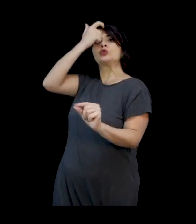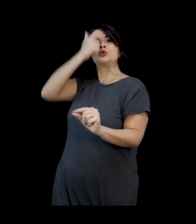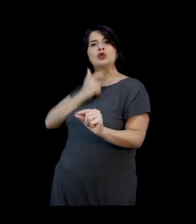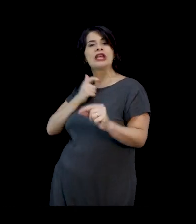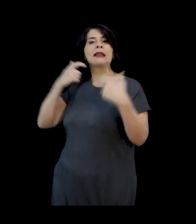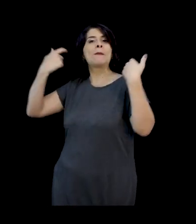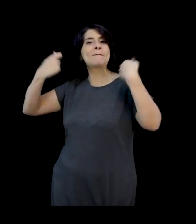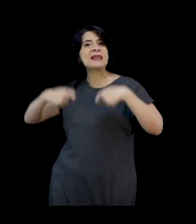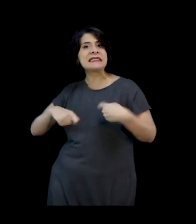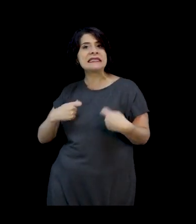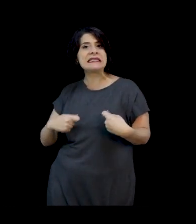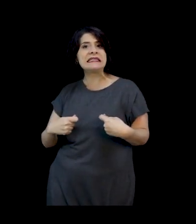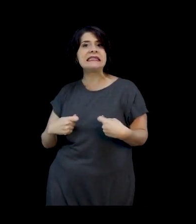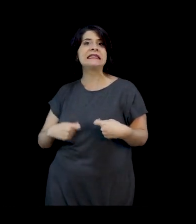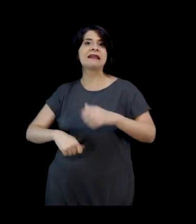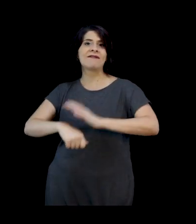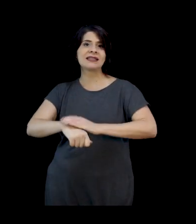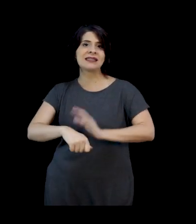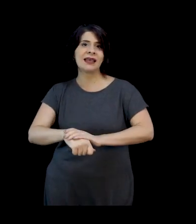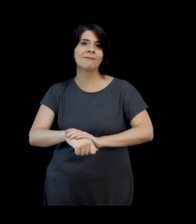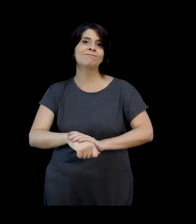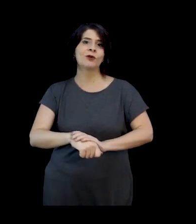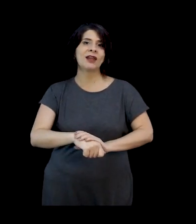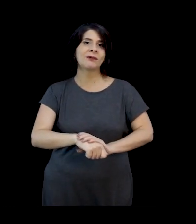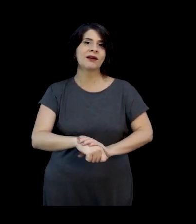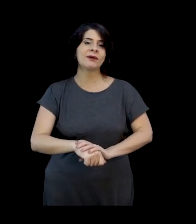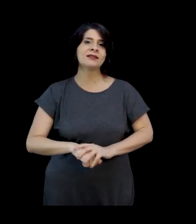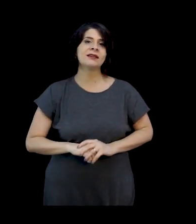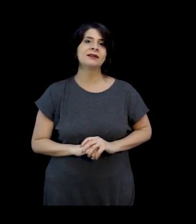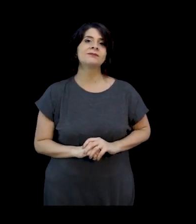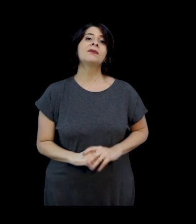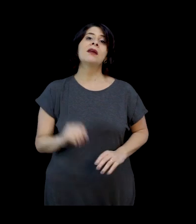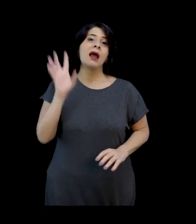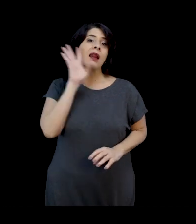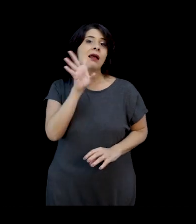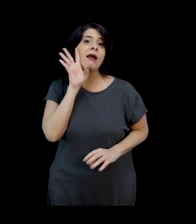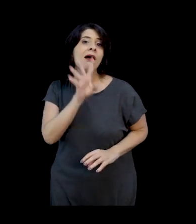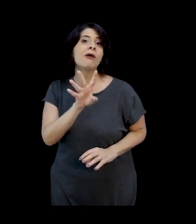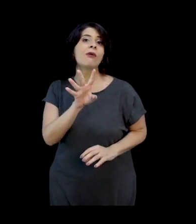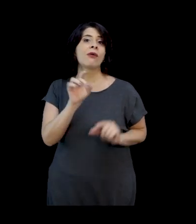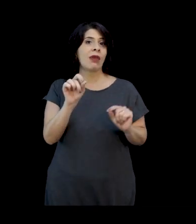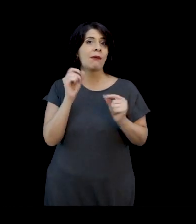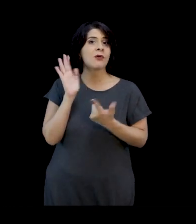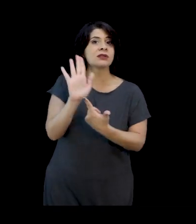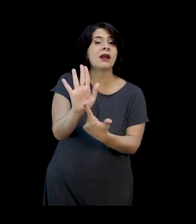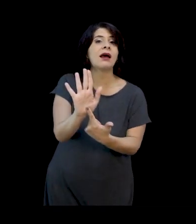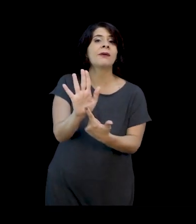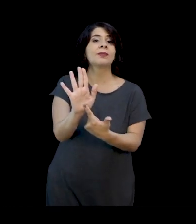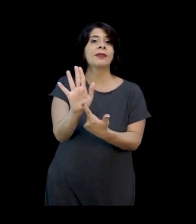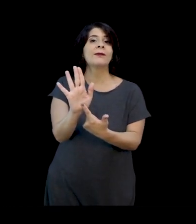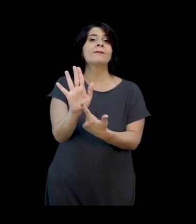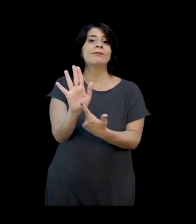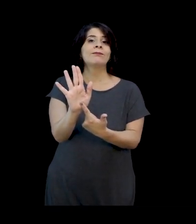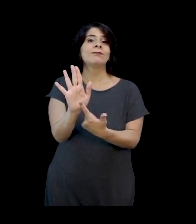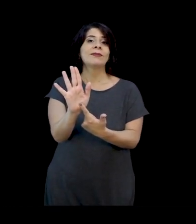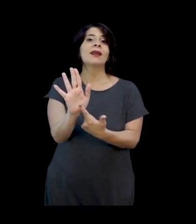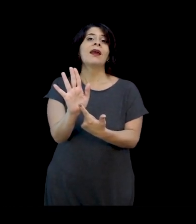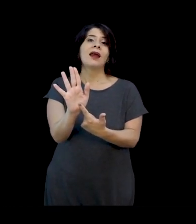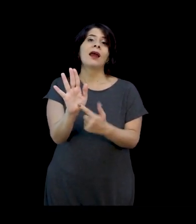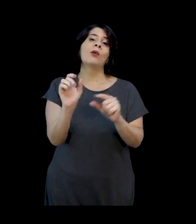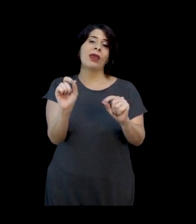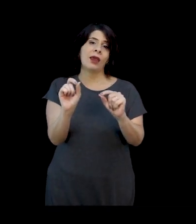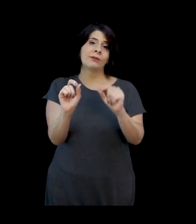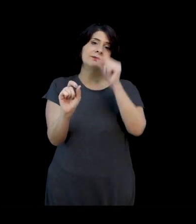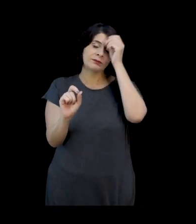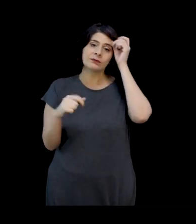daquela demanda inicial do sujeito que se objetiva, né, como você explicou. Seria legal lembrar também, né, Teixeira,